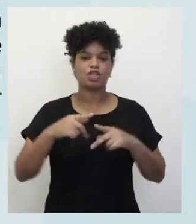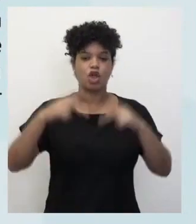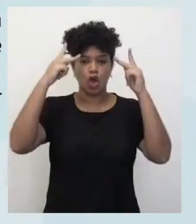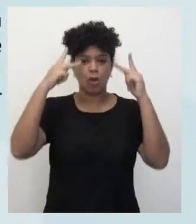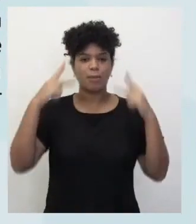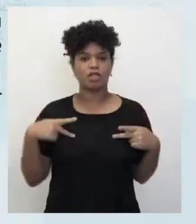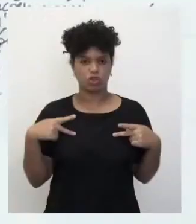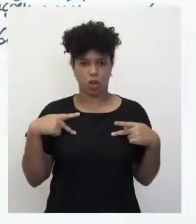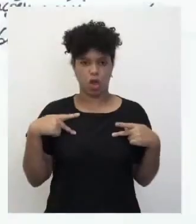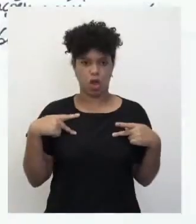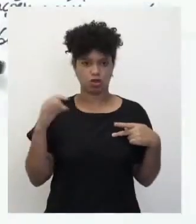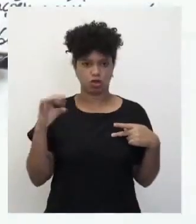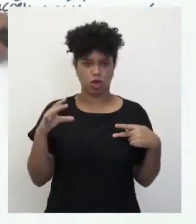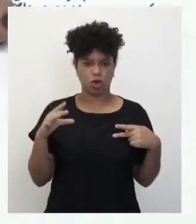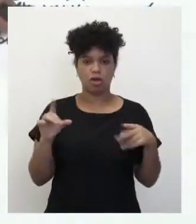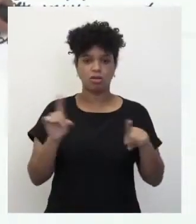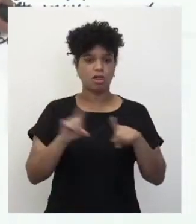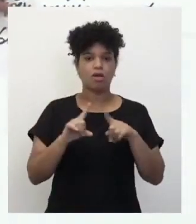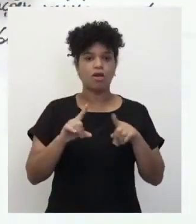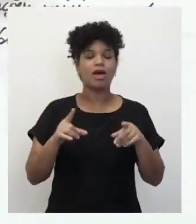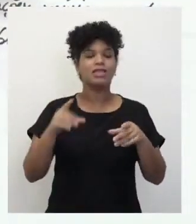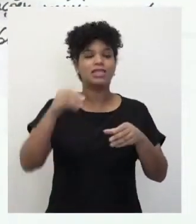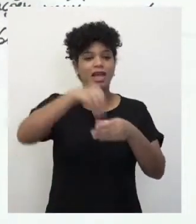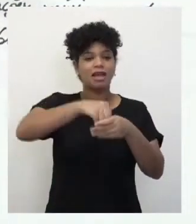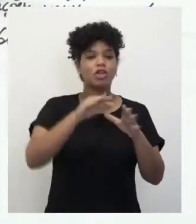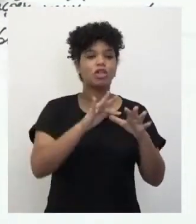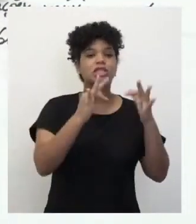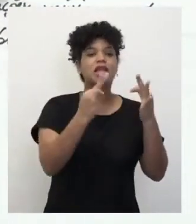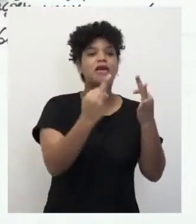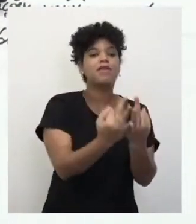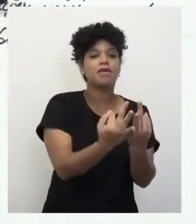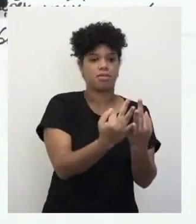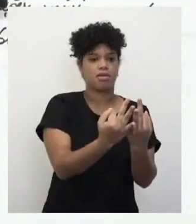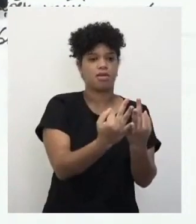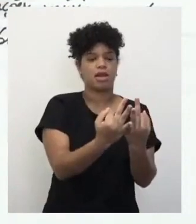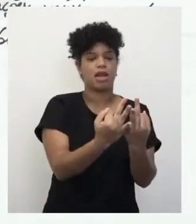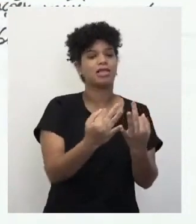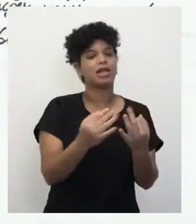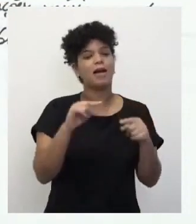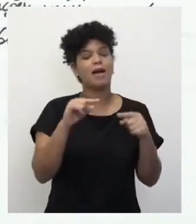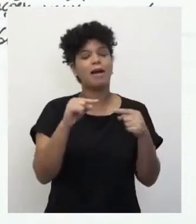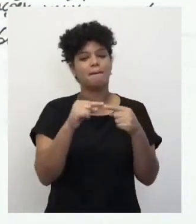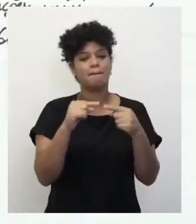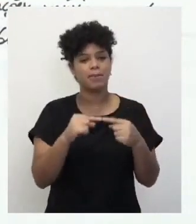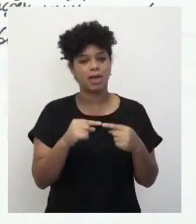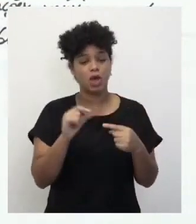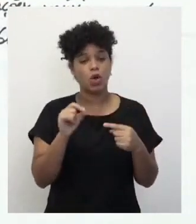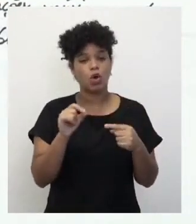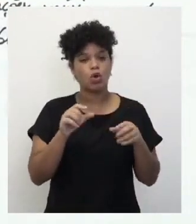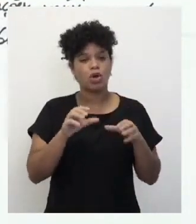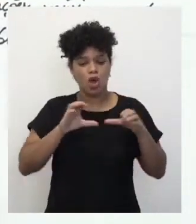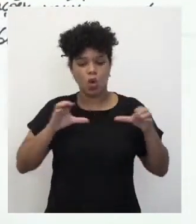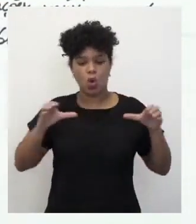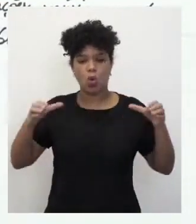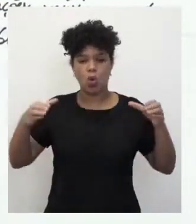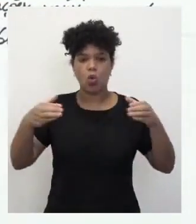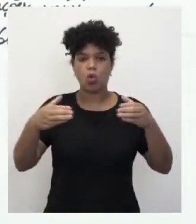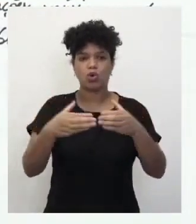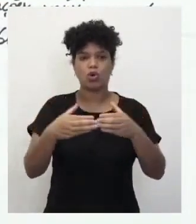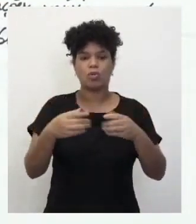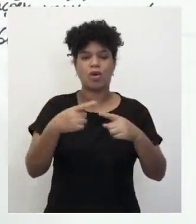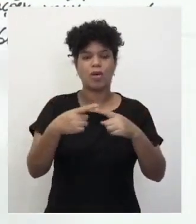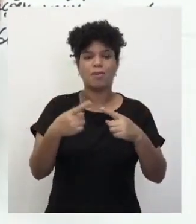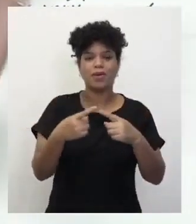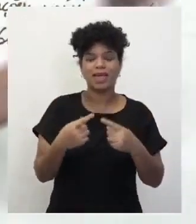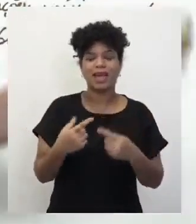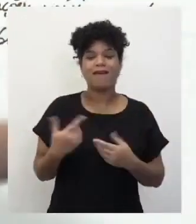micro, né? Que é o plano dentro da nossa casa, né? Dentro do nosso clã familiar. Quando a gente começa a socializar com outras pessoas,